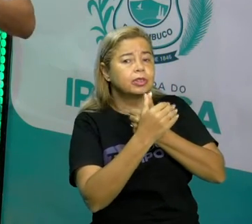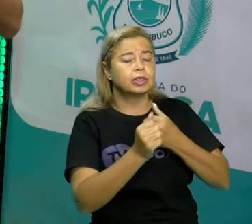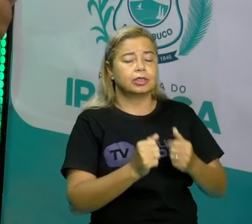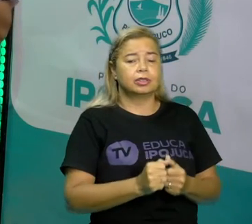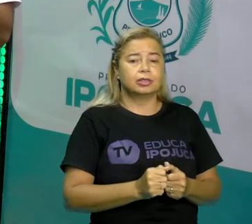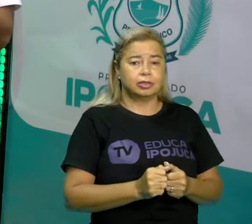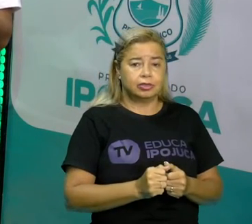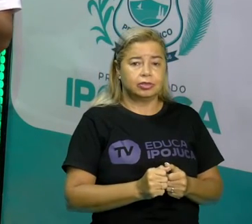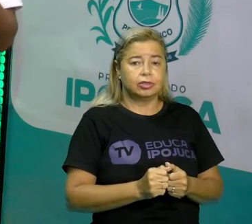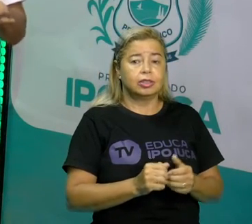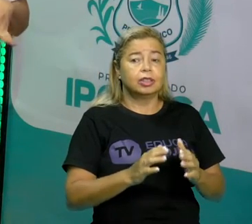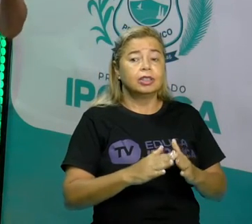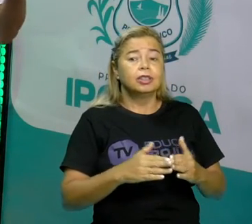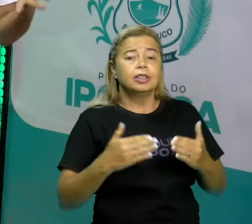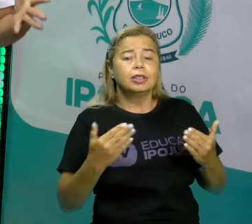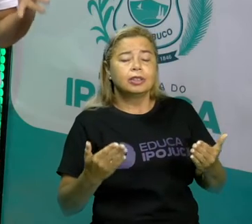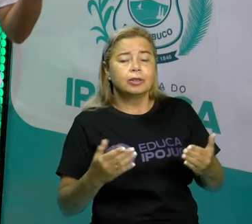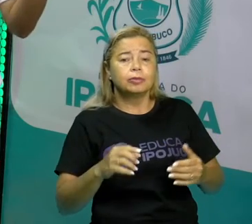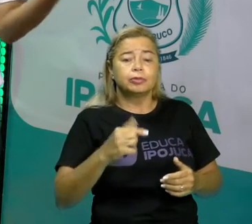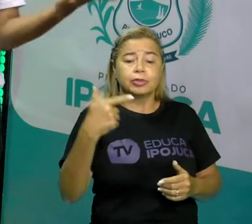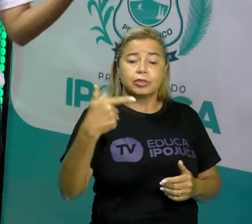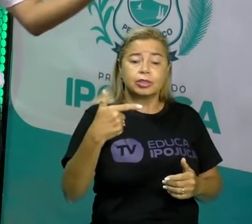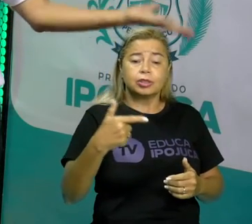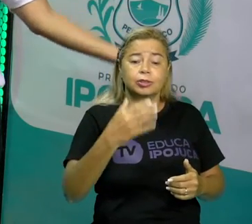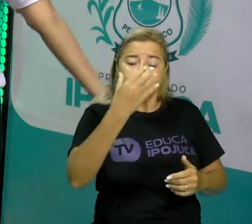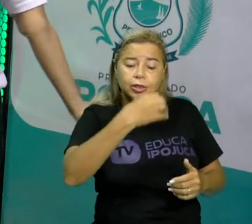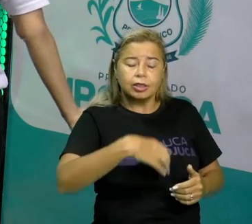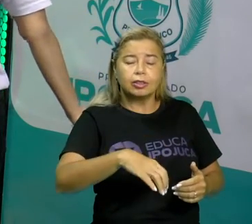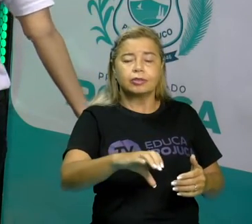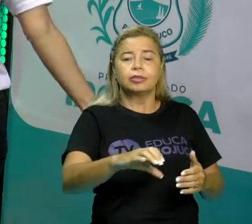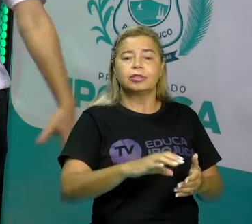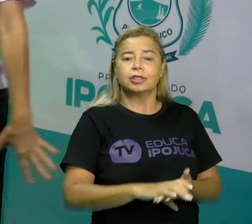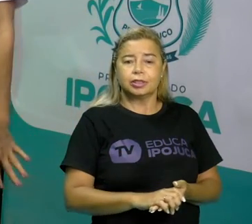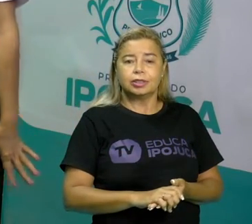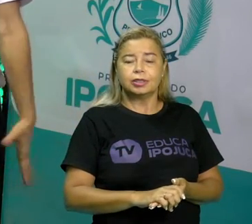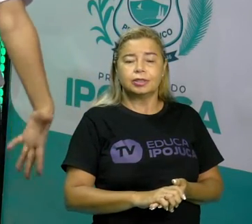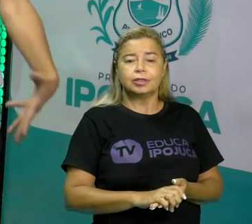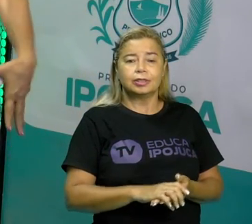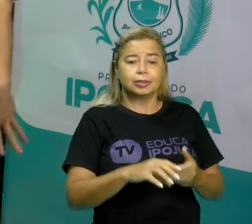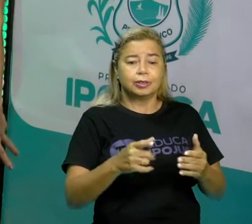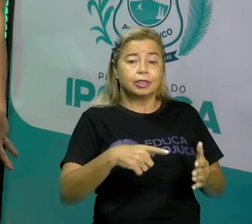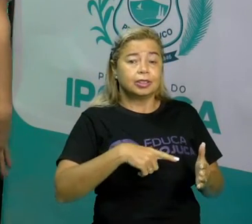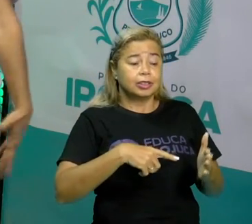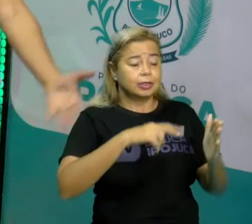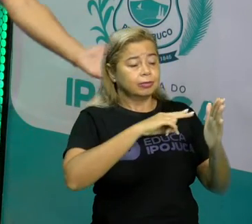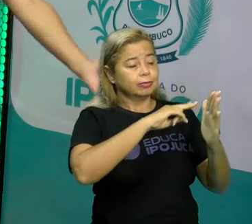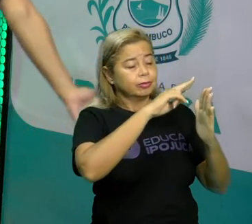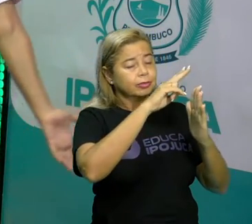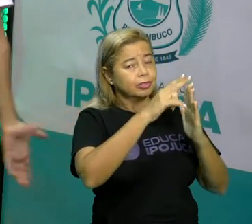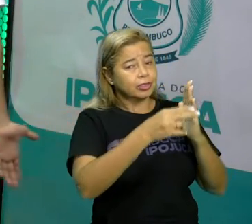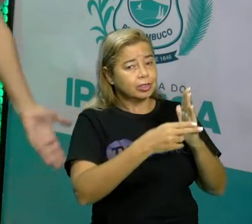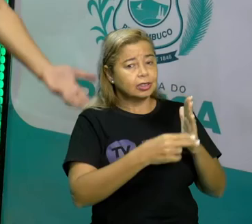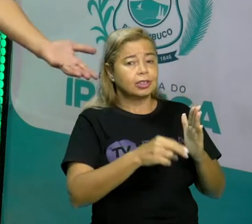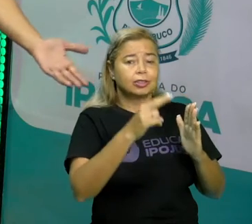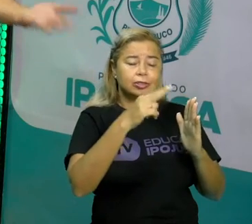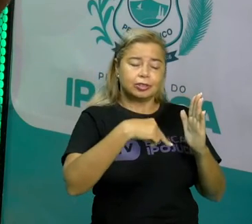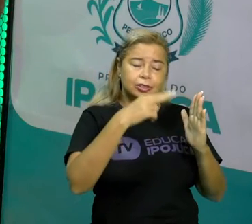Elefantinho, tivemos desenho e assim podemos compreender melhor o que é que o texto está dizendo e